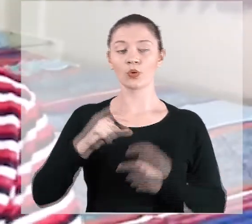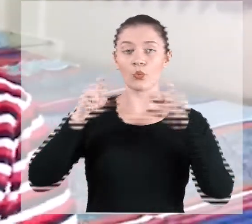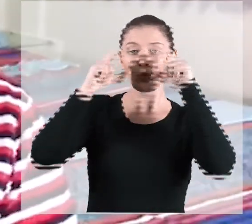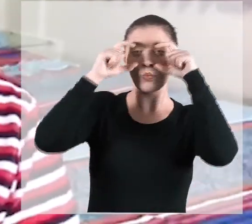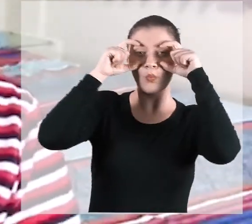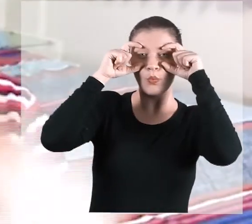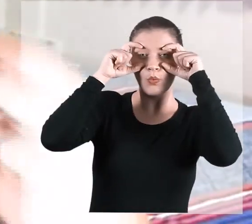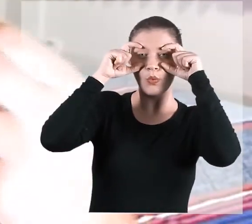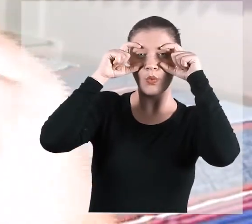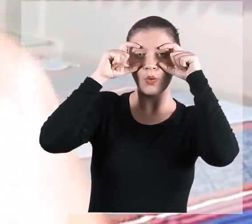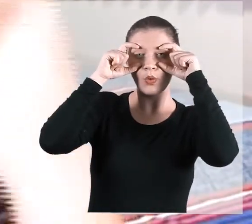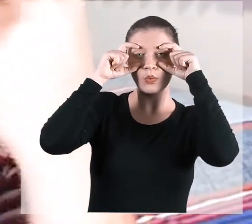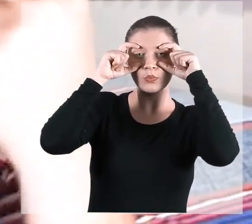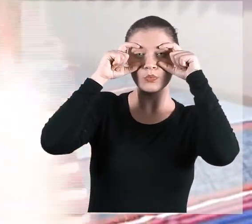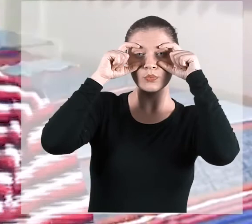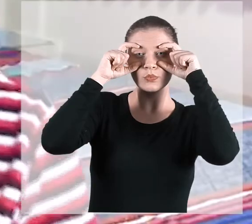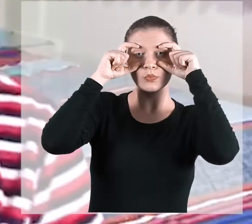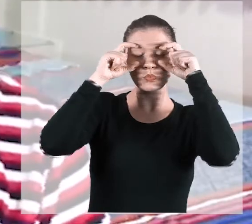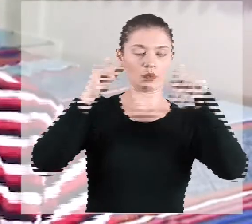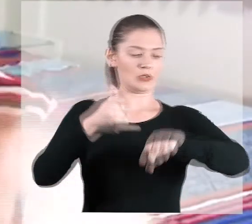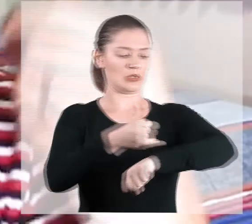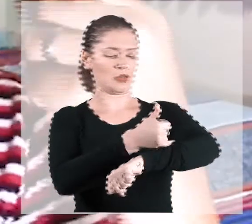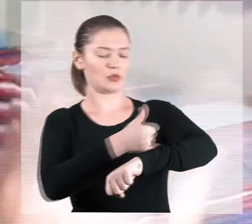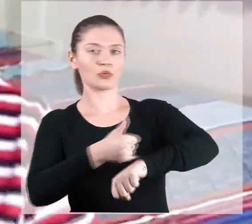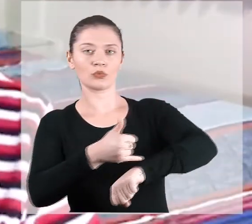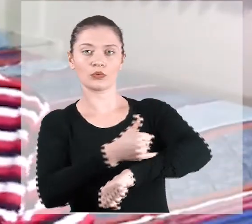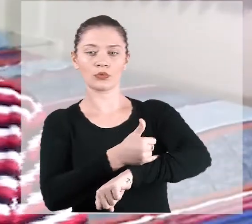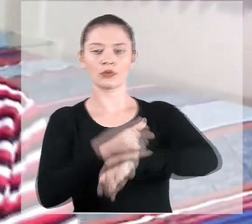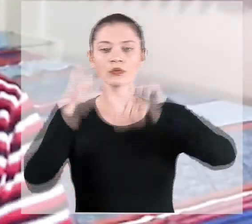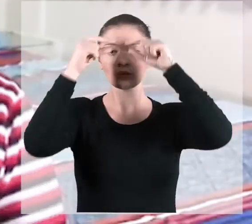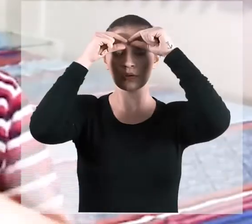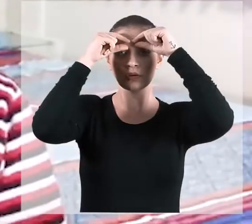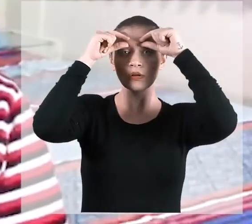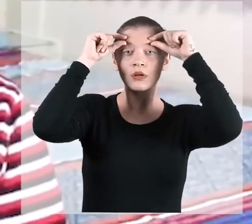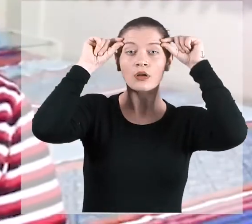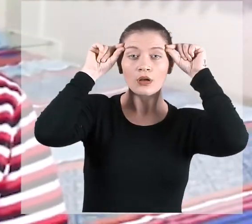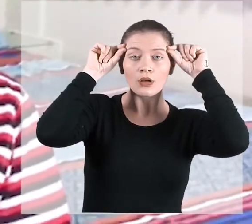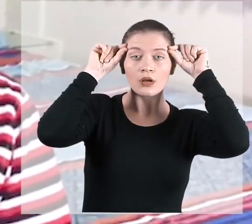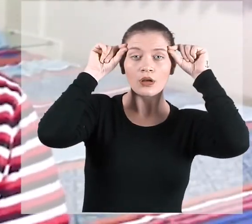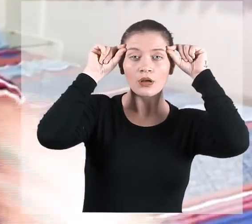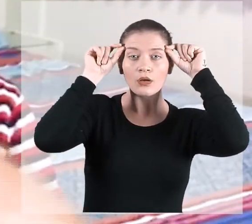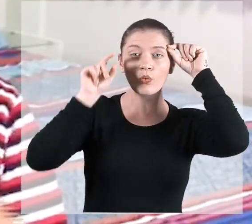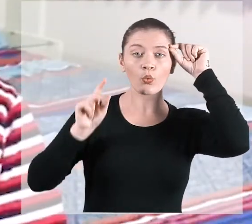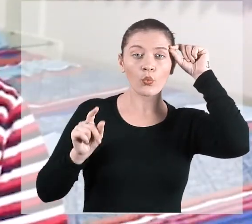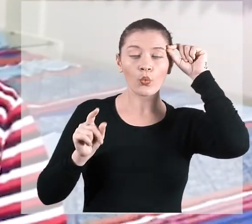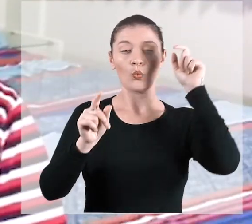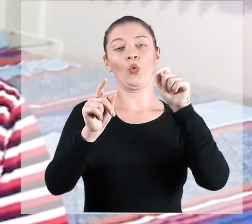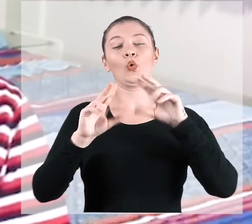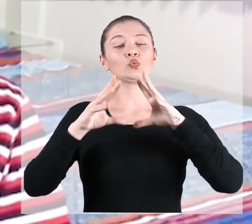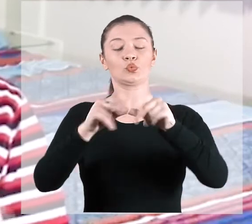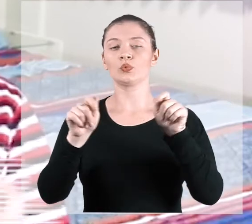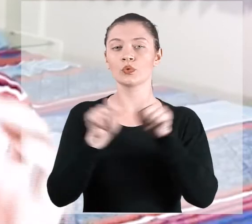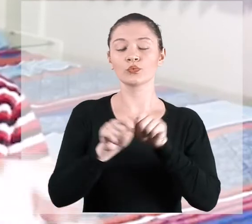tenho permanente, a tatuagem, eu tenho na sobrancelha. Então todas as coisas que eu fiz e que eu busquei